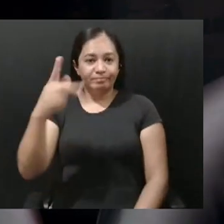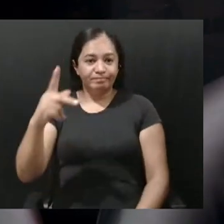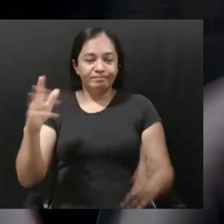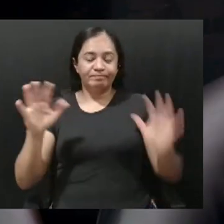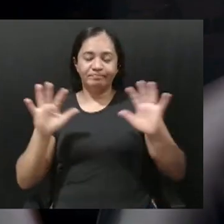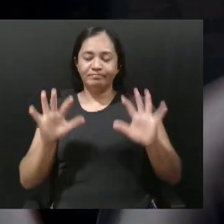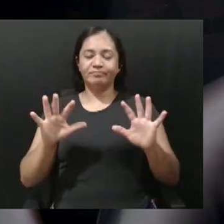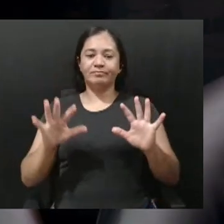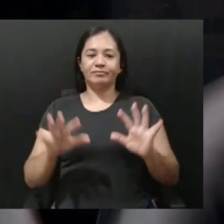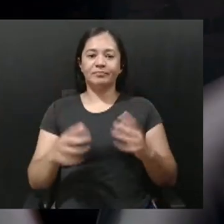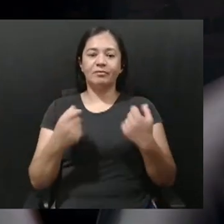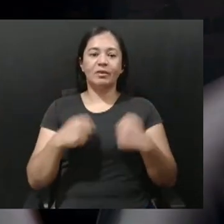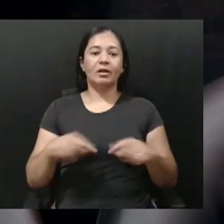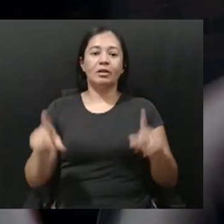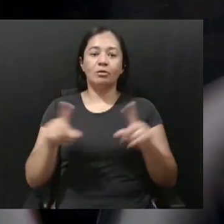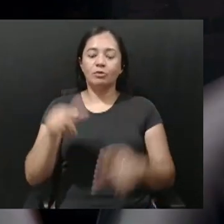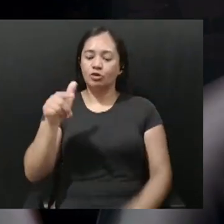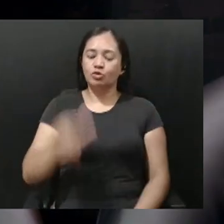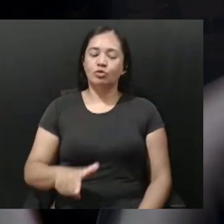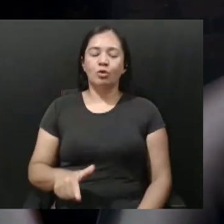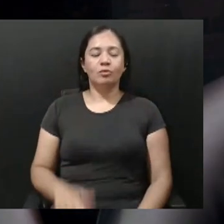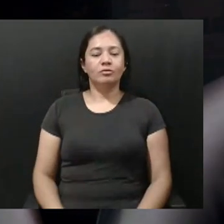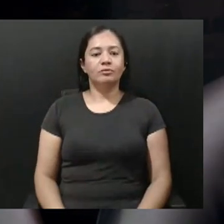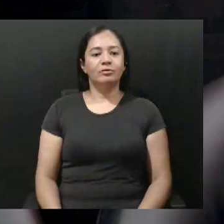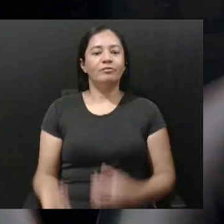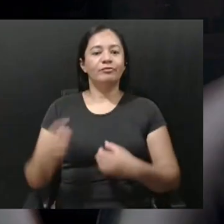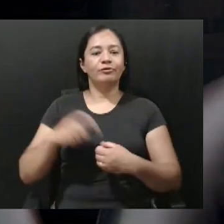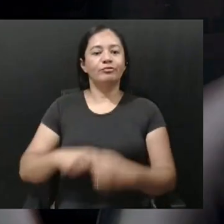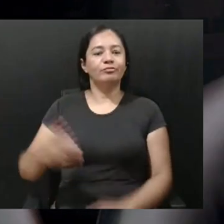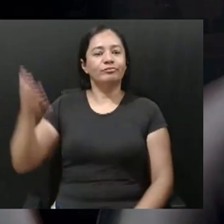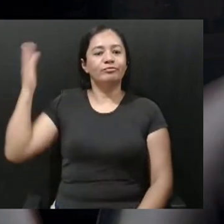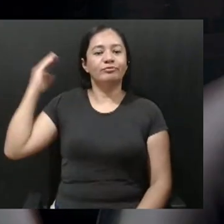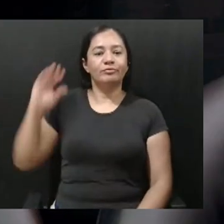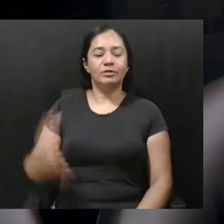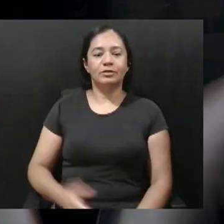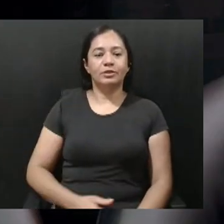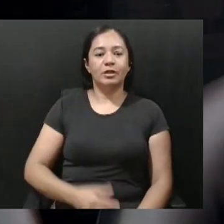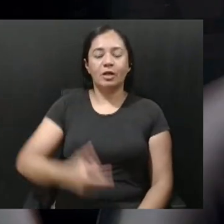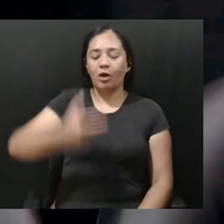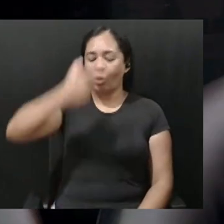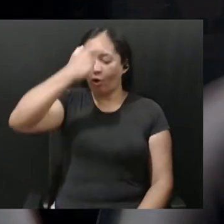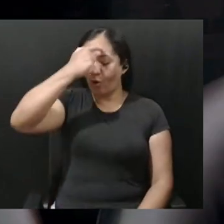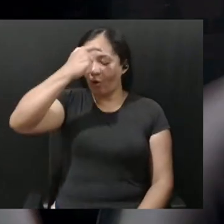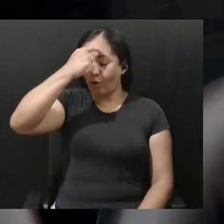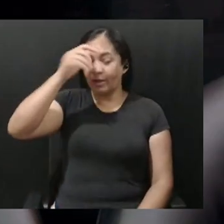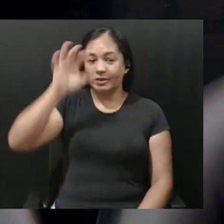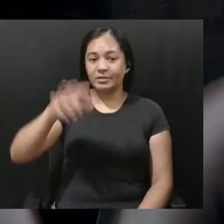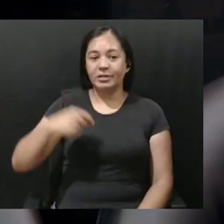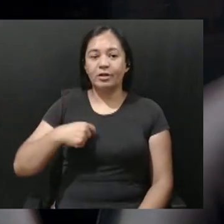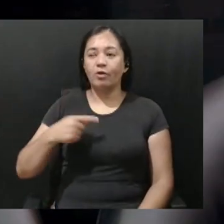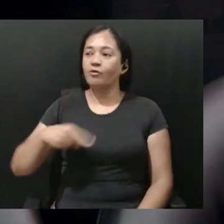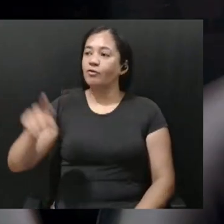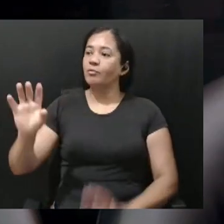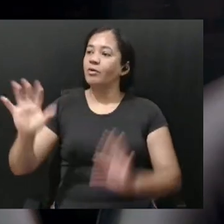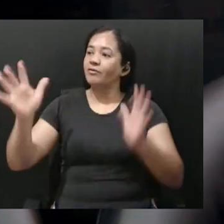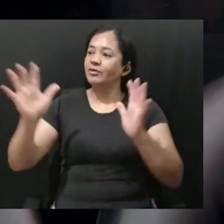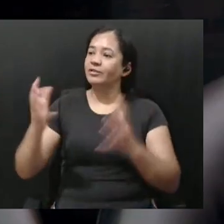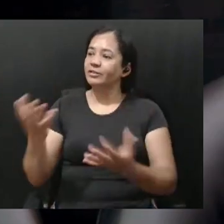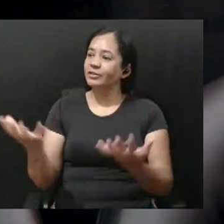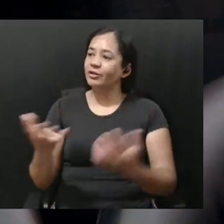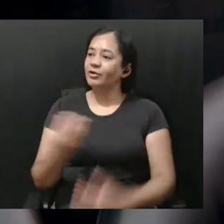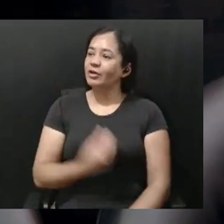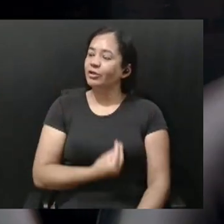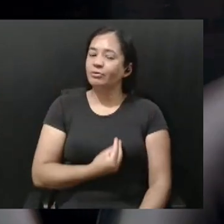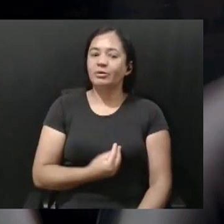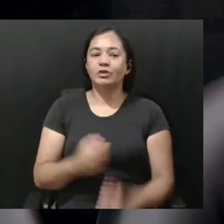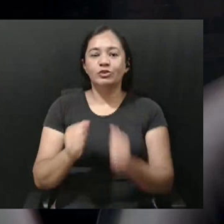precisa, novamente, de uma máquina do tempo para isso, né? O exame de consciência é esse, né? Eu tô indo para uma festa e eu quero estar naquele momento presente com pessoas que são importantes